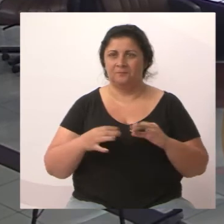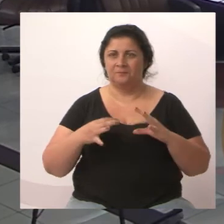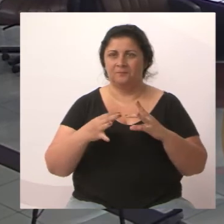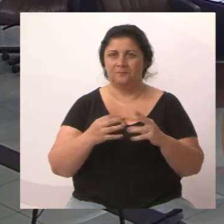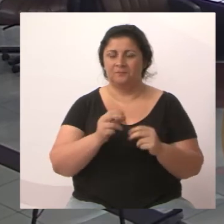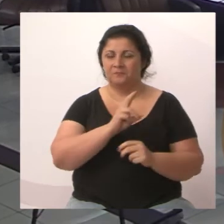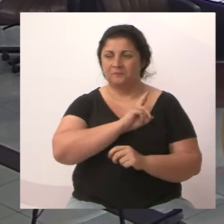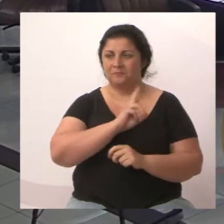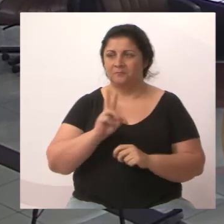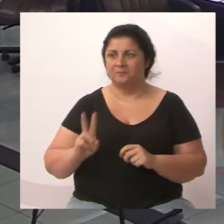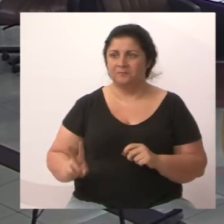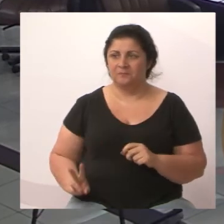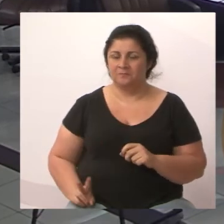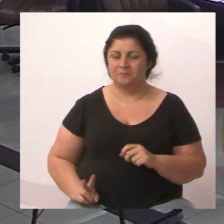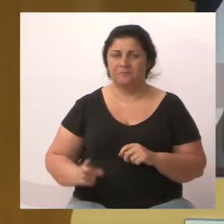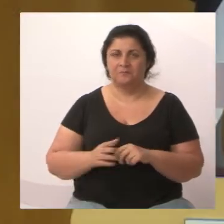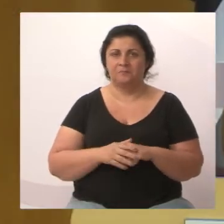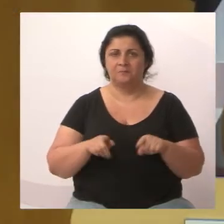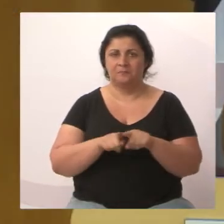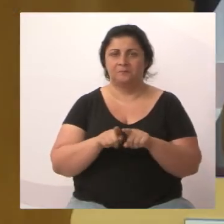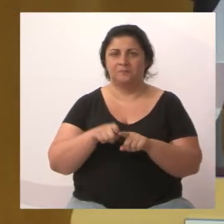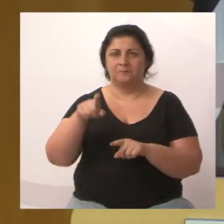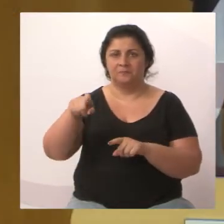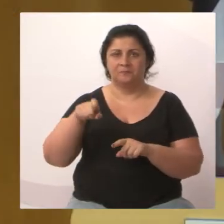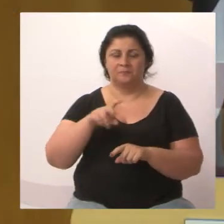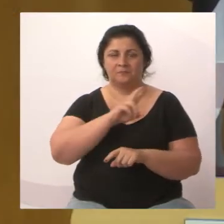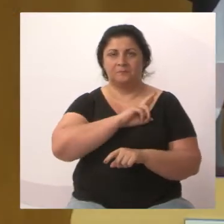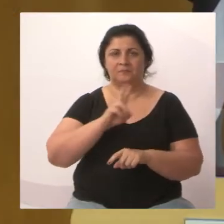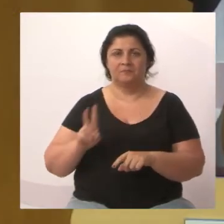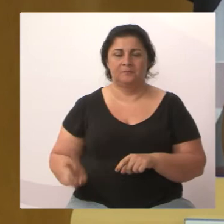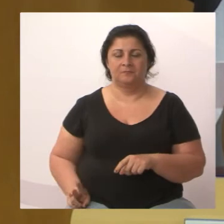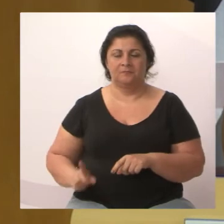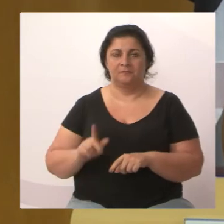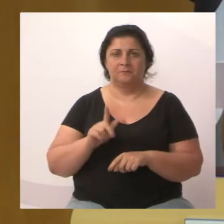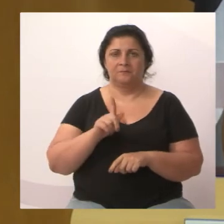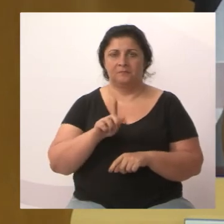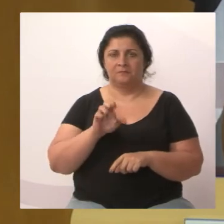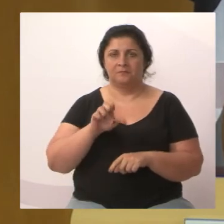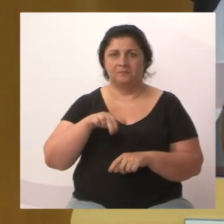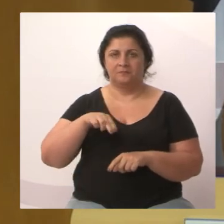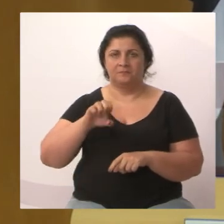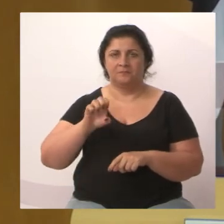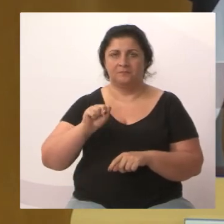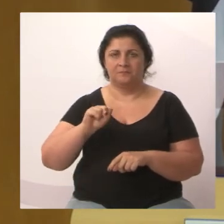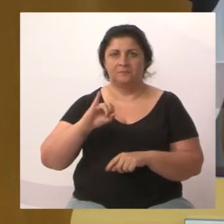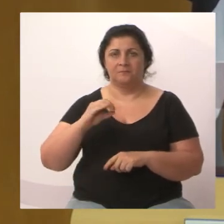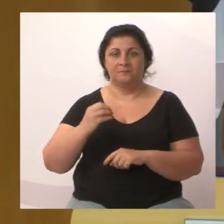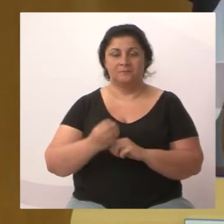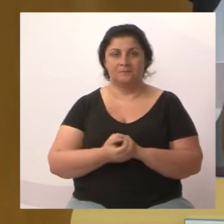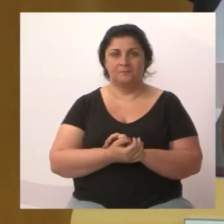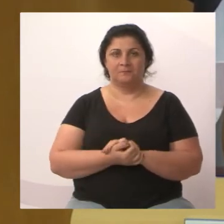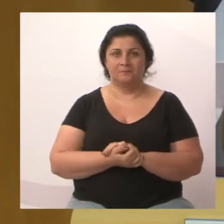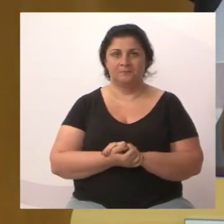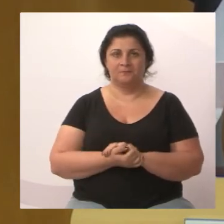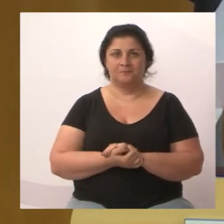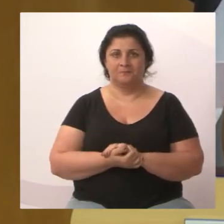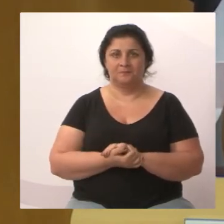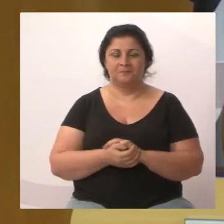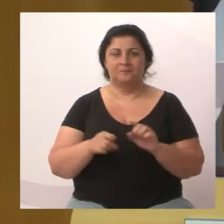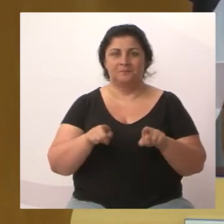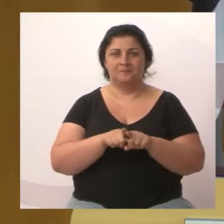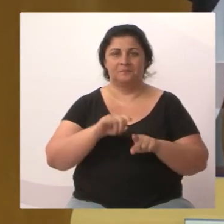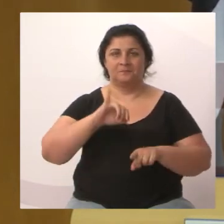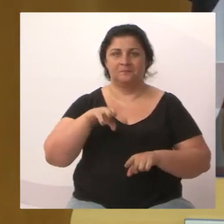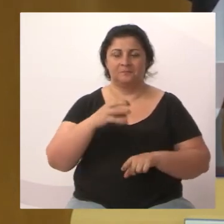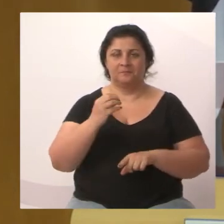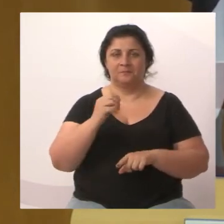Diobel, também o ex-vereador ali, Genésio, do INPS, né? Está ali também. Valtinho de Souza, também